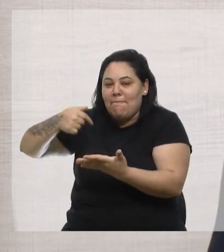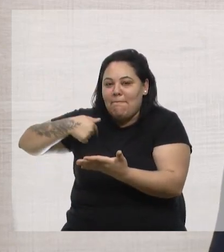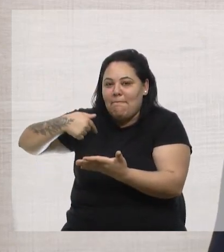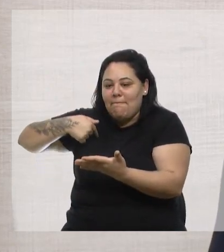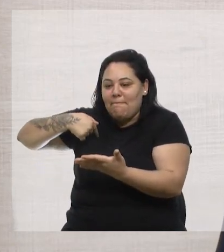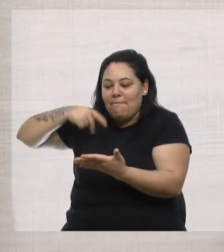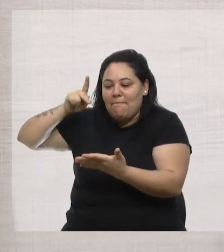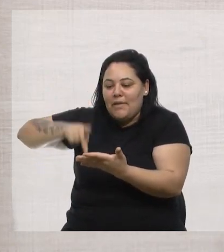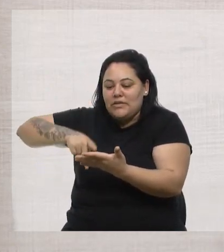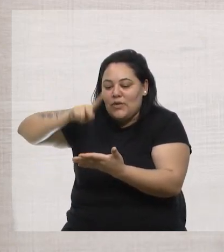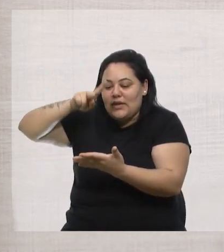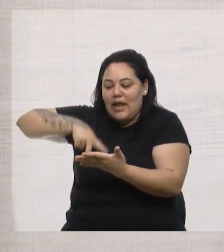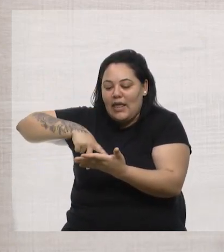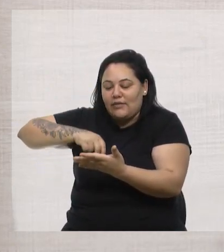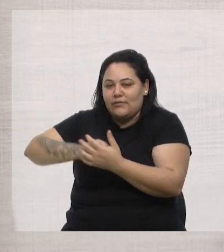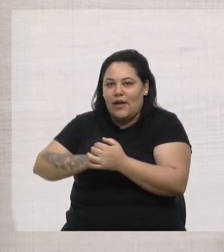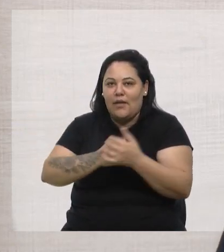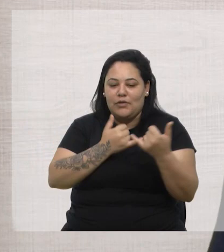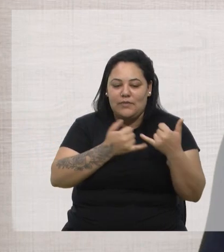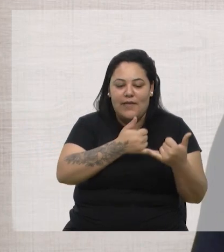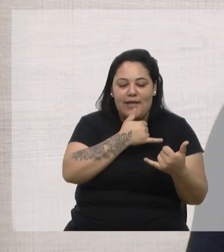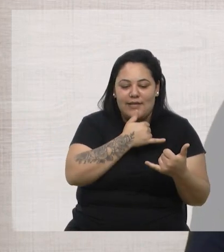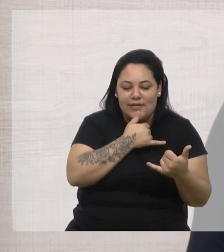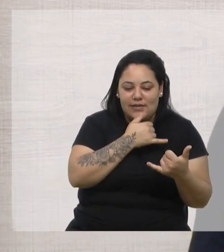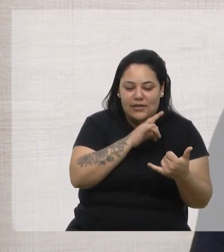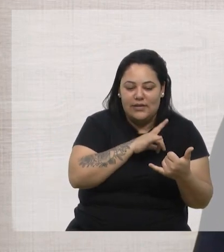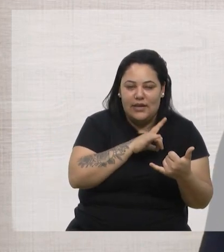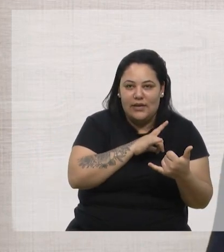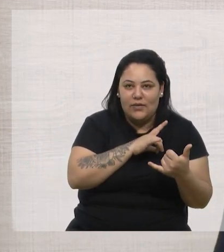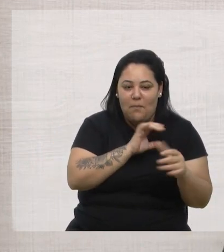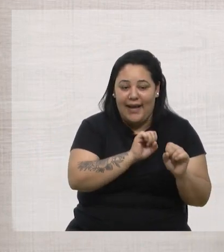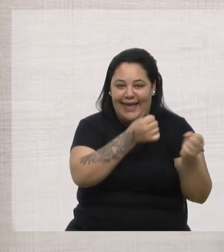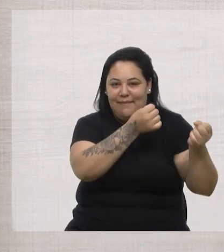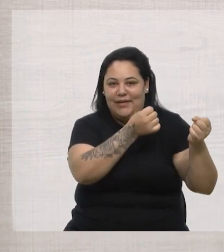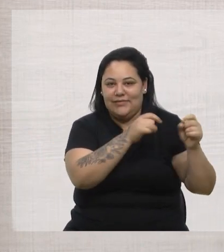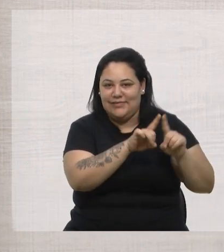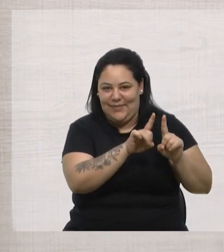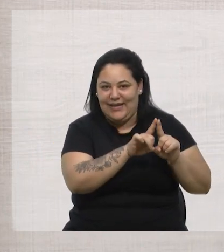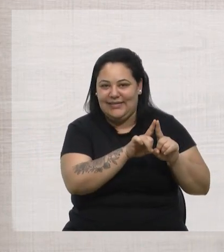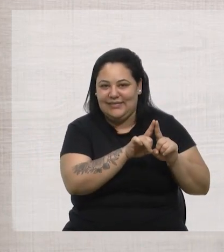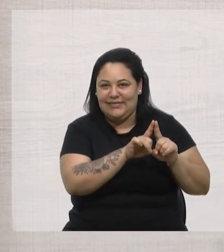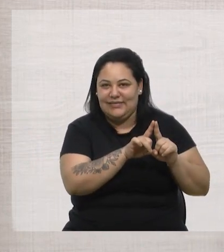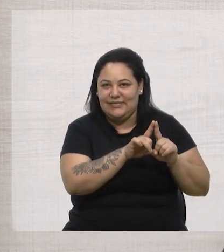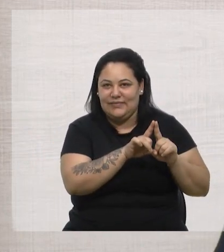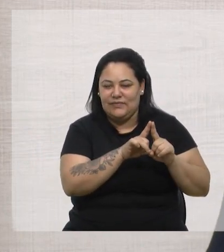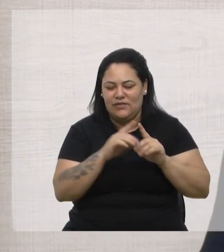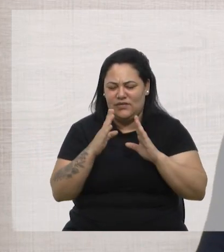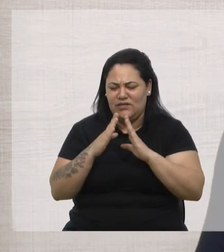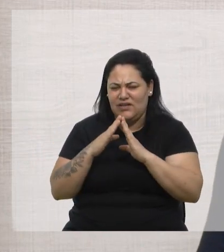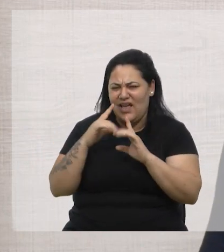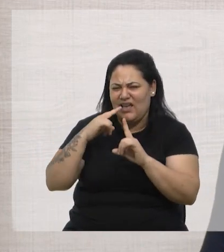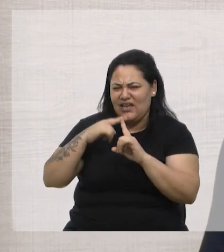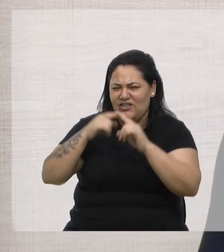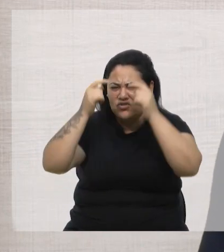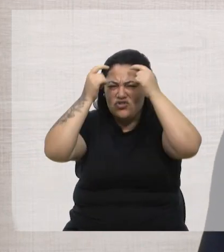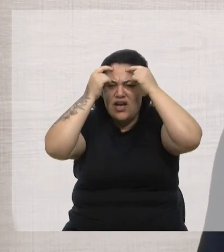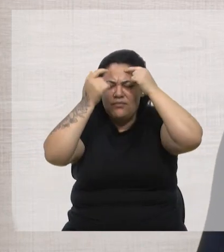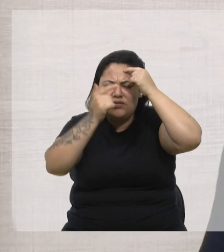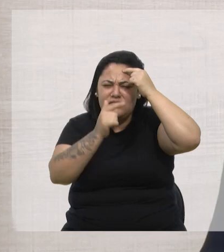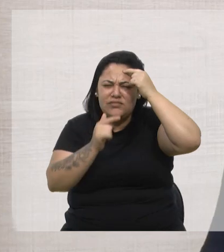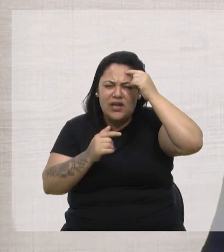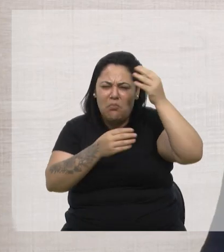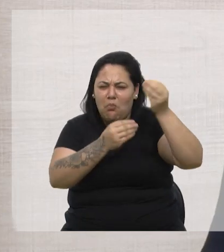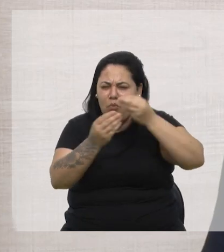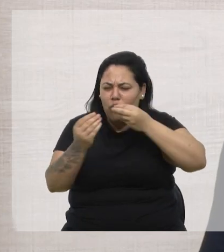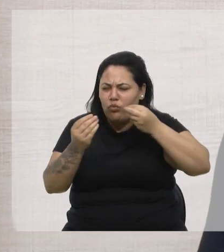na Era da Tristeza tem uma quebra de quarta parede em alguns momentos, e na Igreja do Diabo não